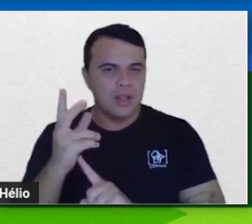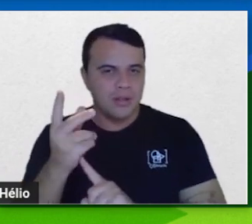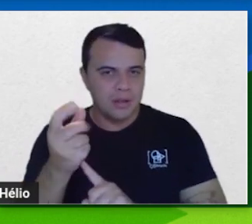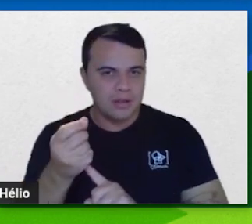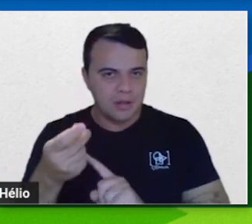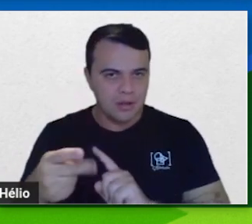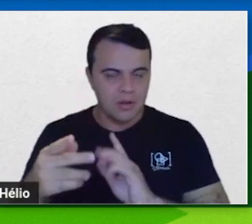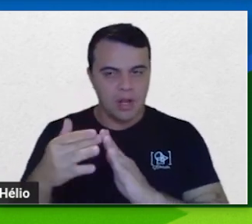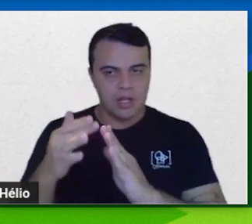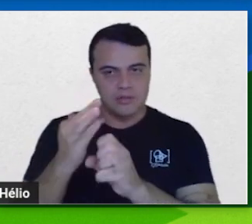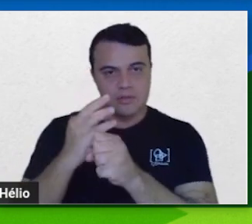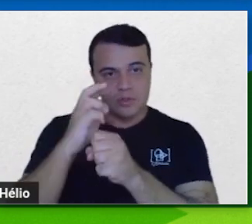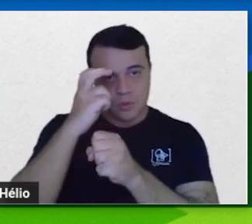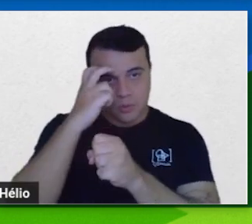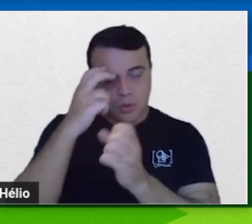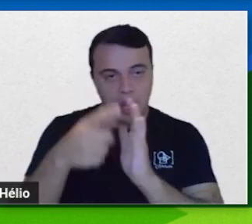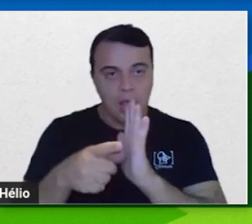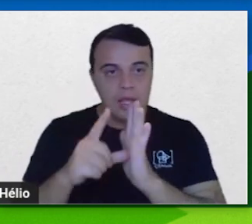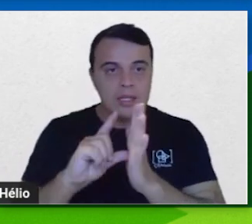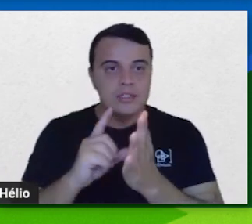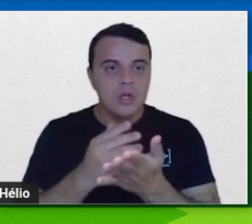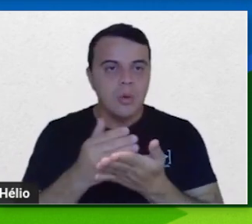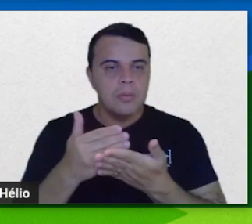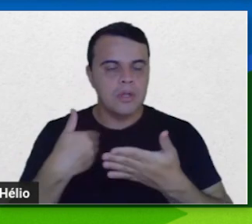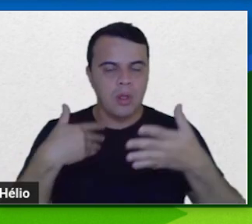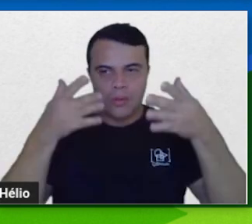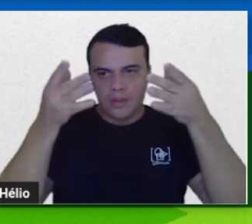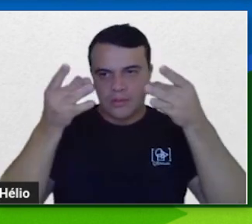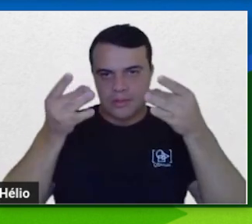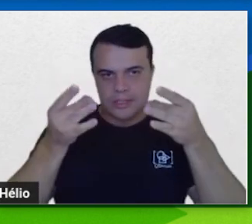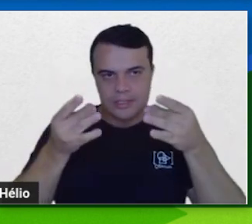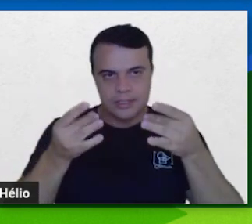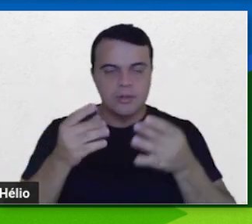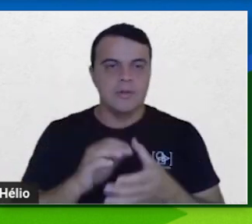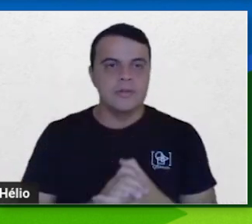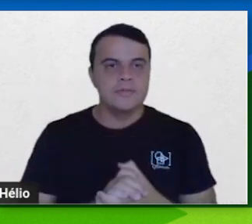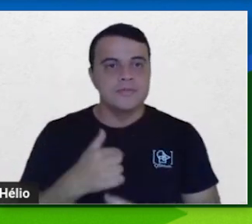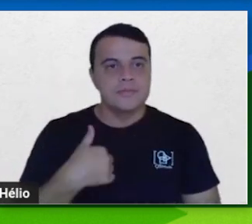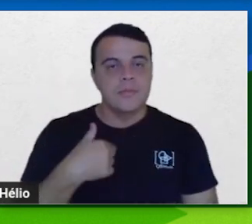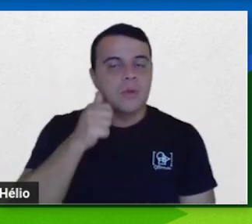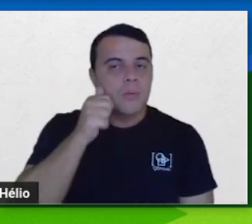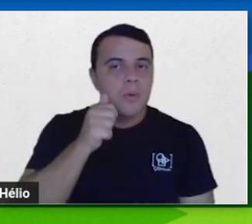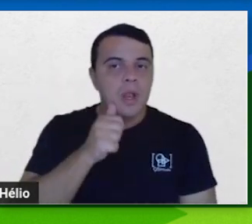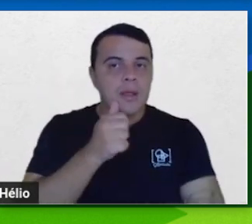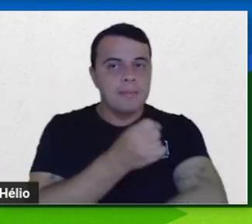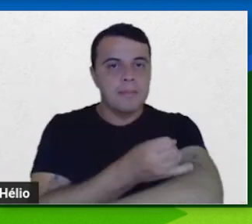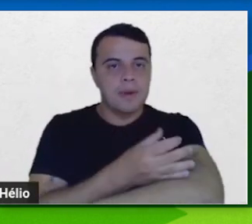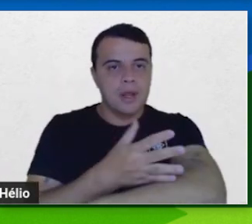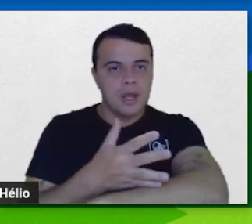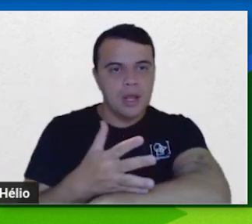Cultura. E antes de começar, eu vou fazer minha audiodescrição. Eu sou uma mulher branca,